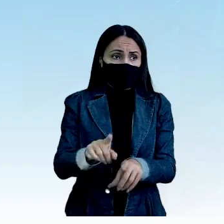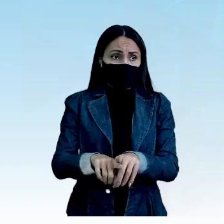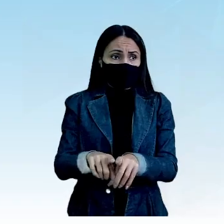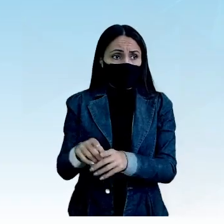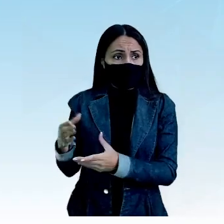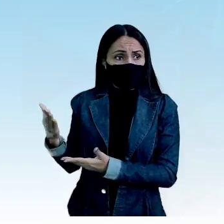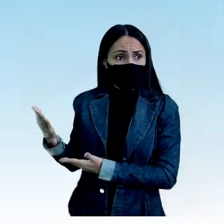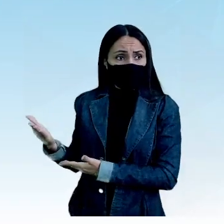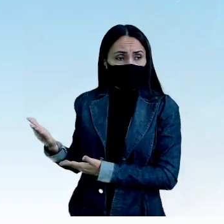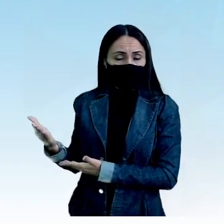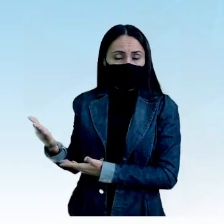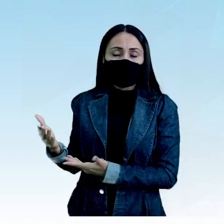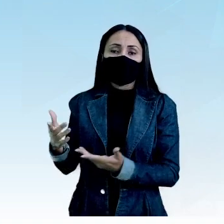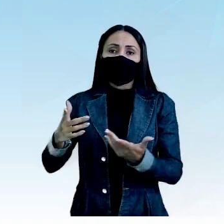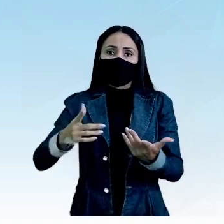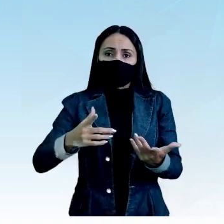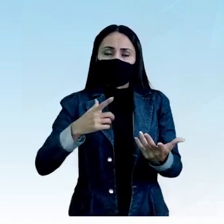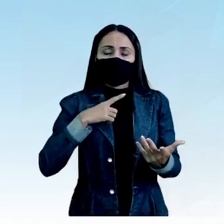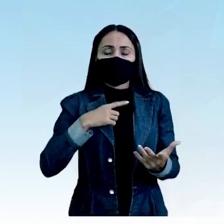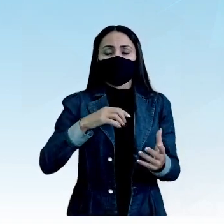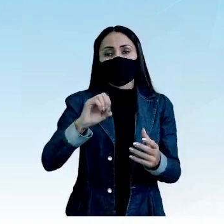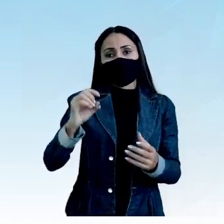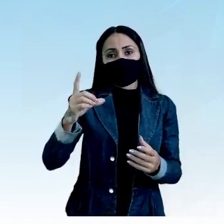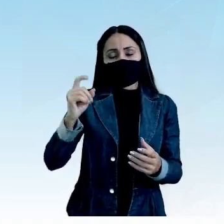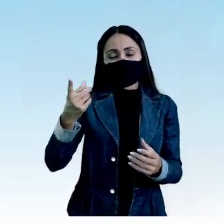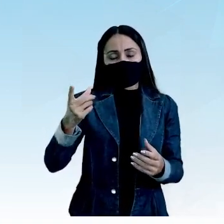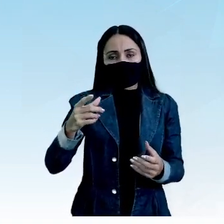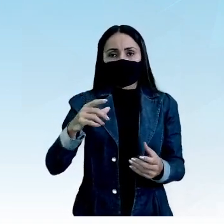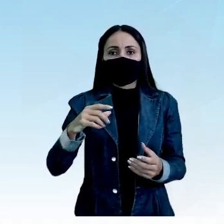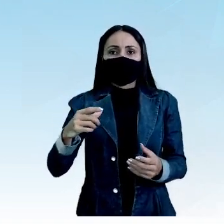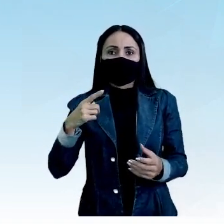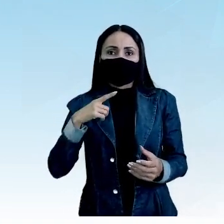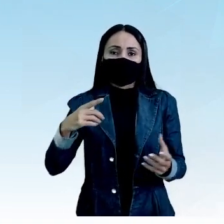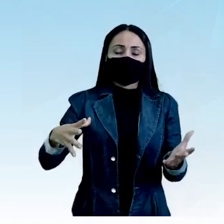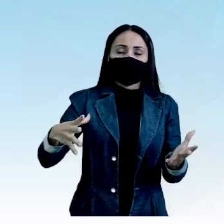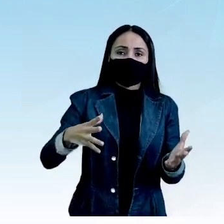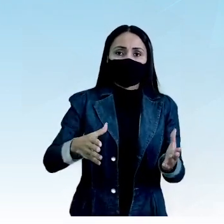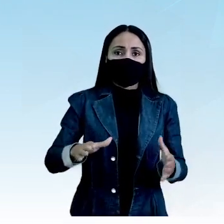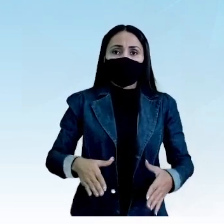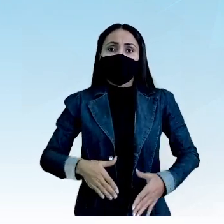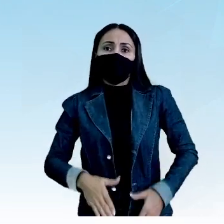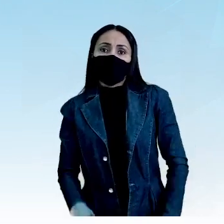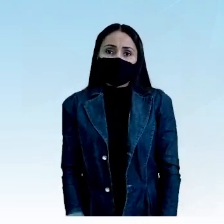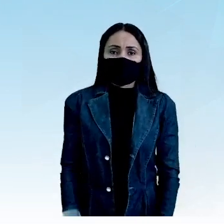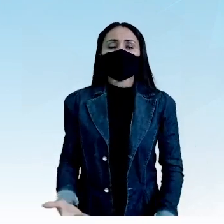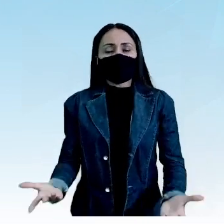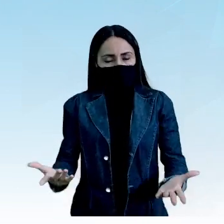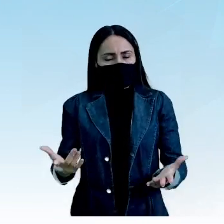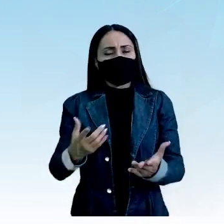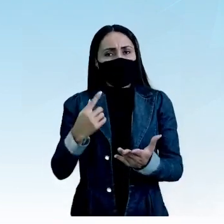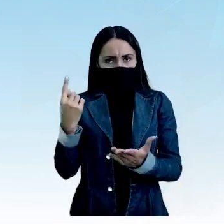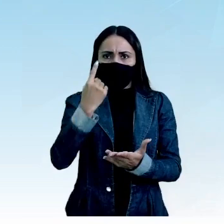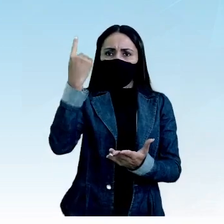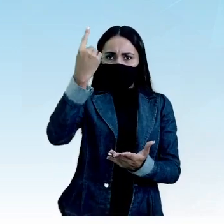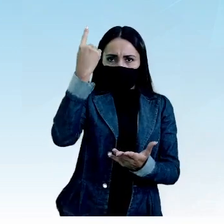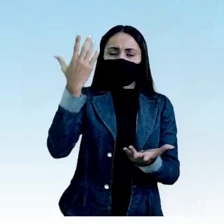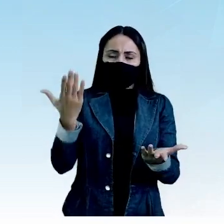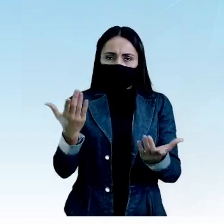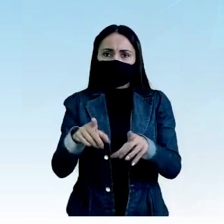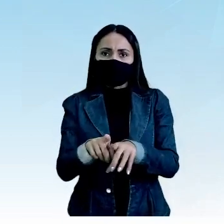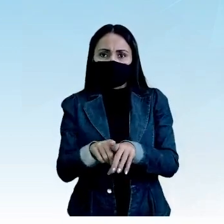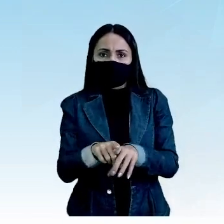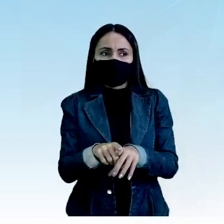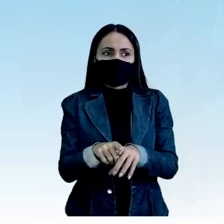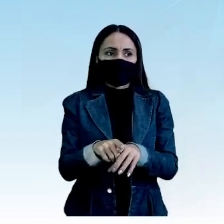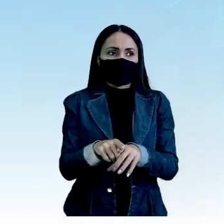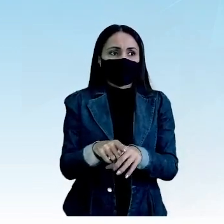terra dos gigantes, né? Terra dos bonecos, que também o Homem da Meia-Noite é um boneco, que nós veremos. Que grande, não é isso? E aqui,